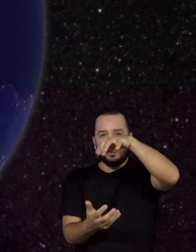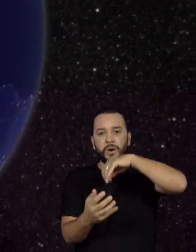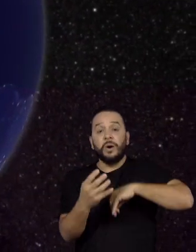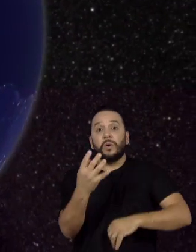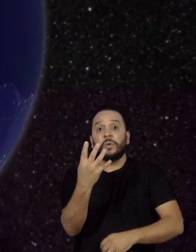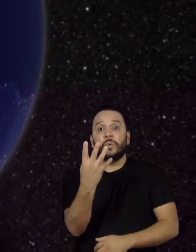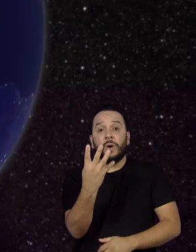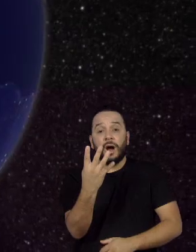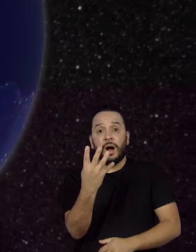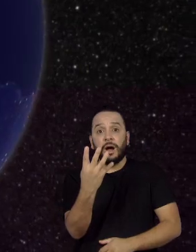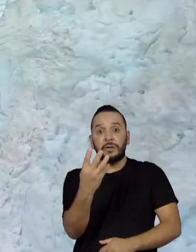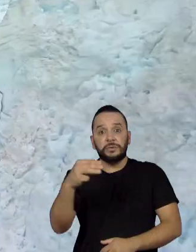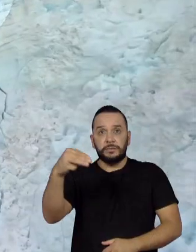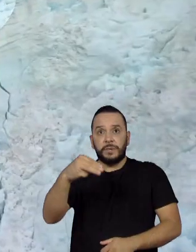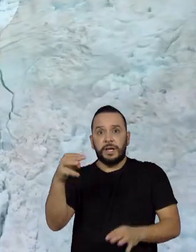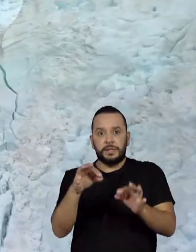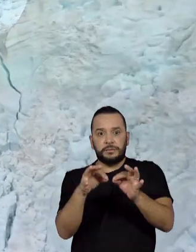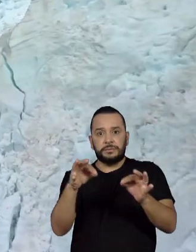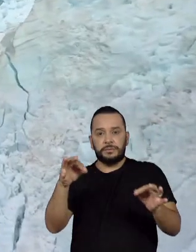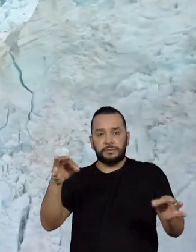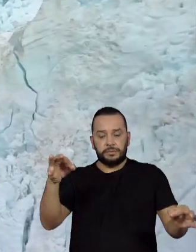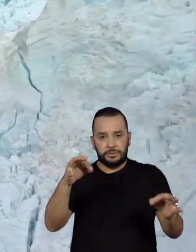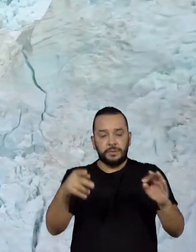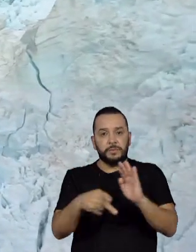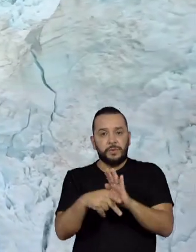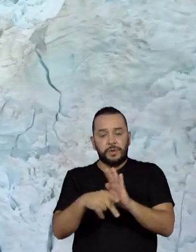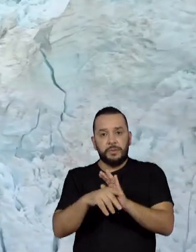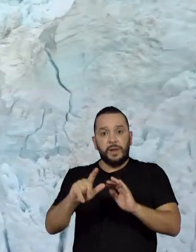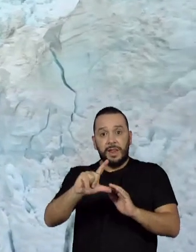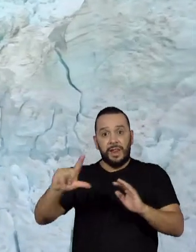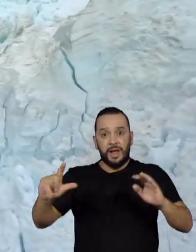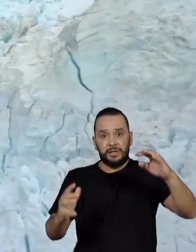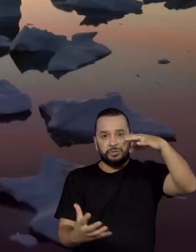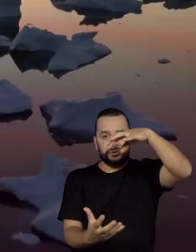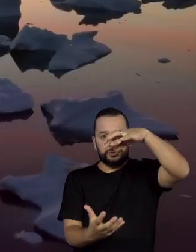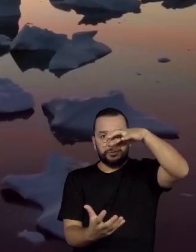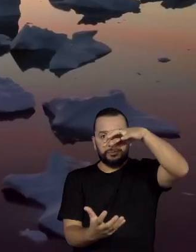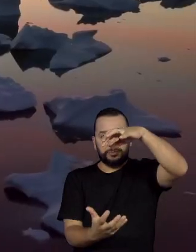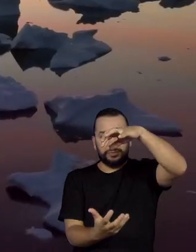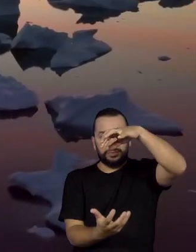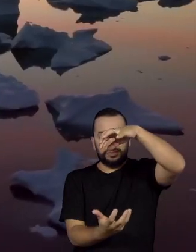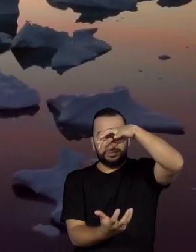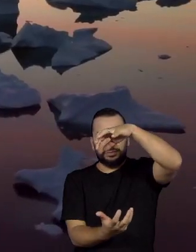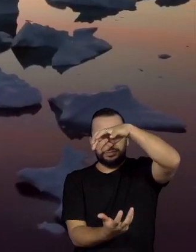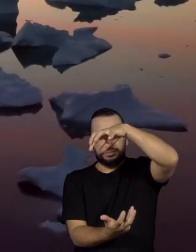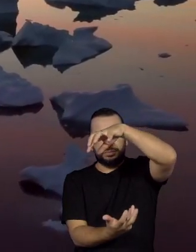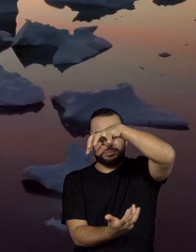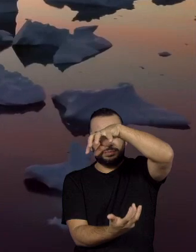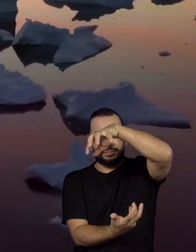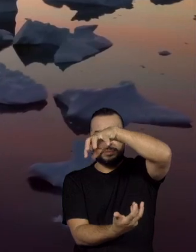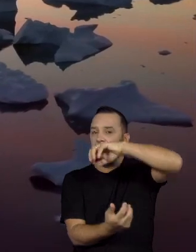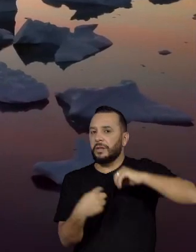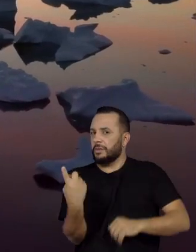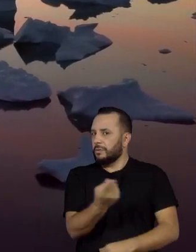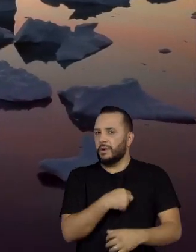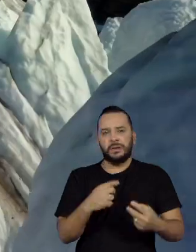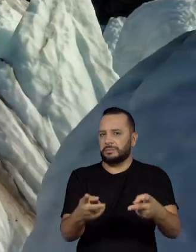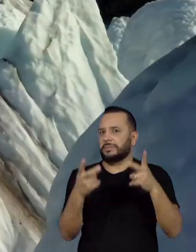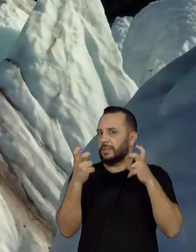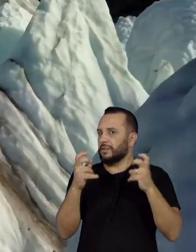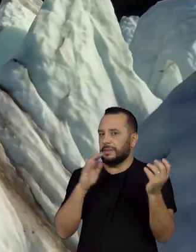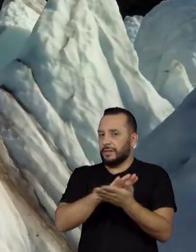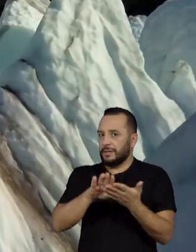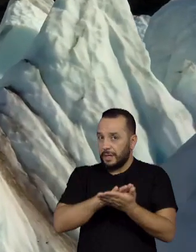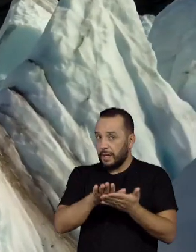na direção leste. Embora a mudança não seja percebida por nós, os autores alertam para